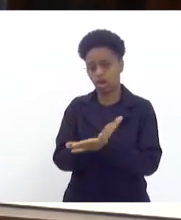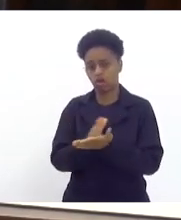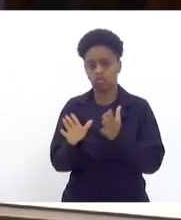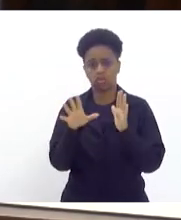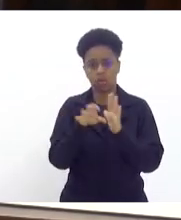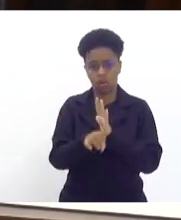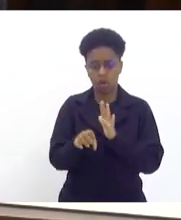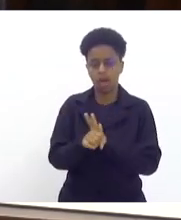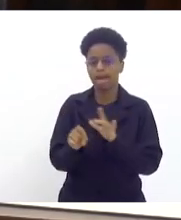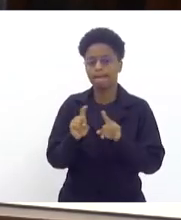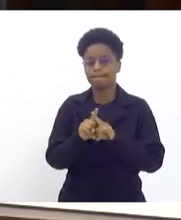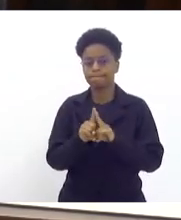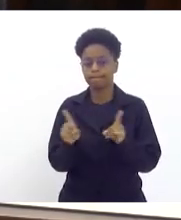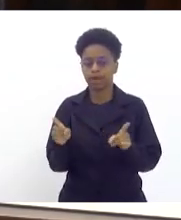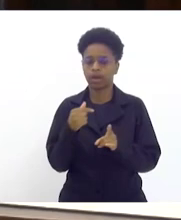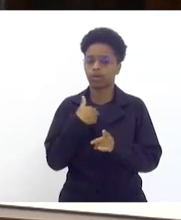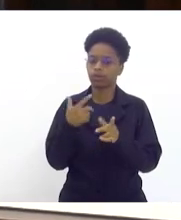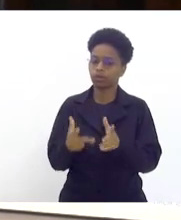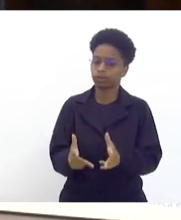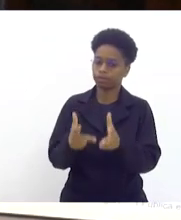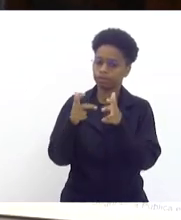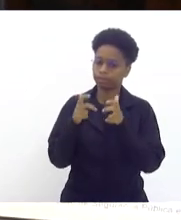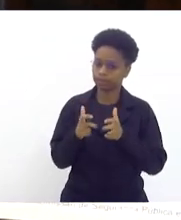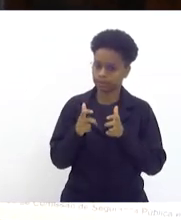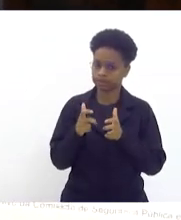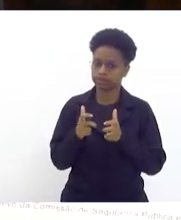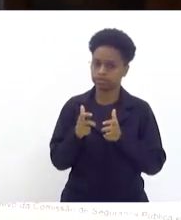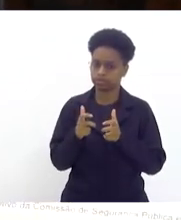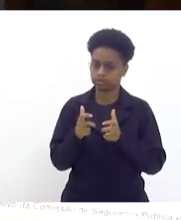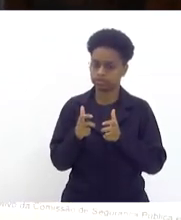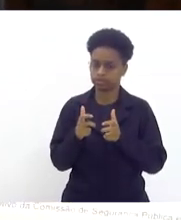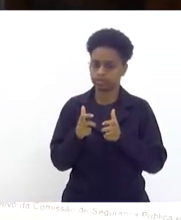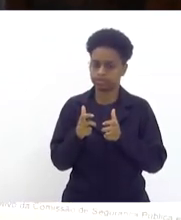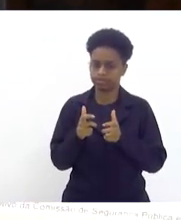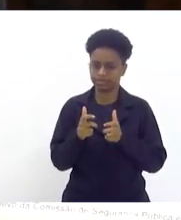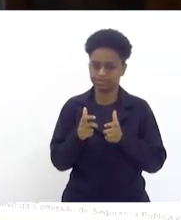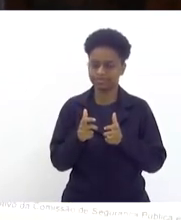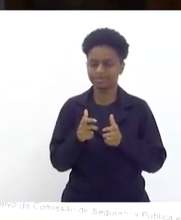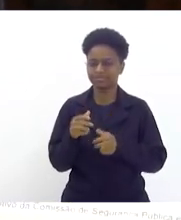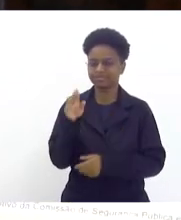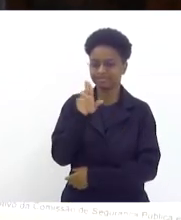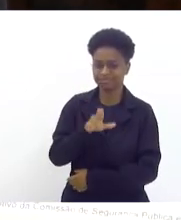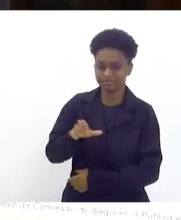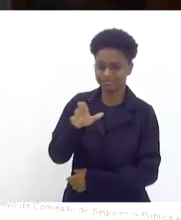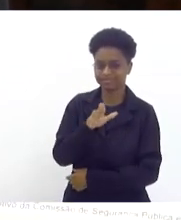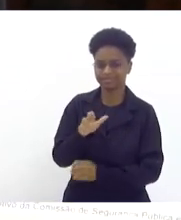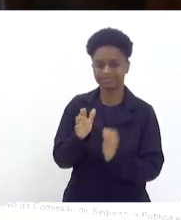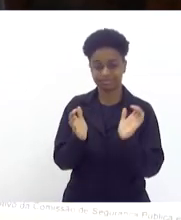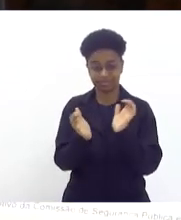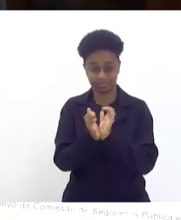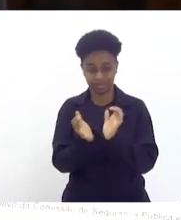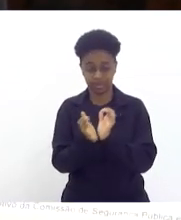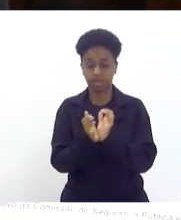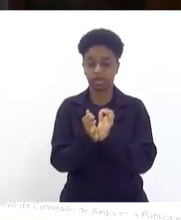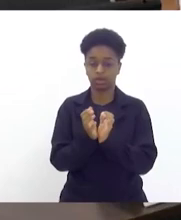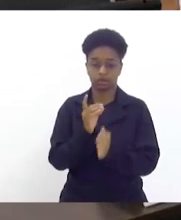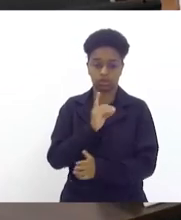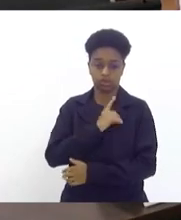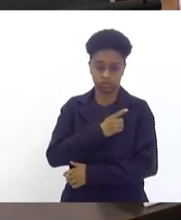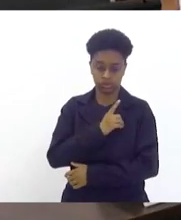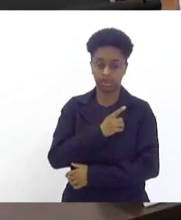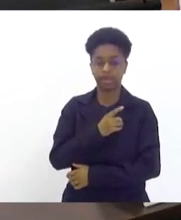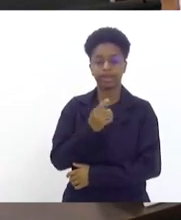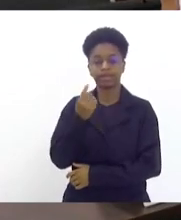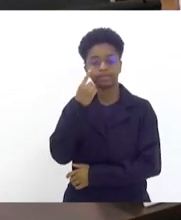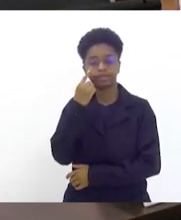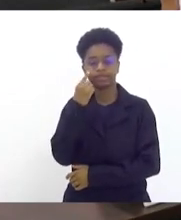mas eu pude perceber Doutor Gabriel Fernando utilizando a sua equipe dando comando da sua equipe para investigar